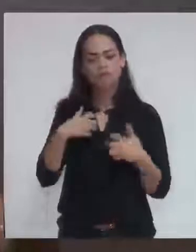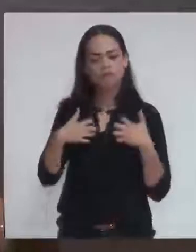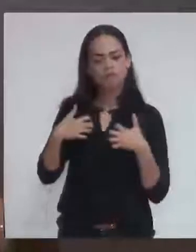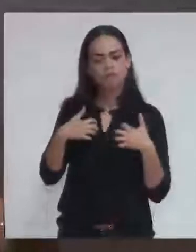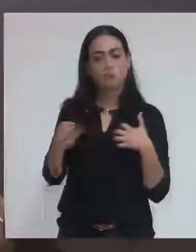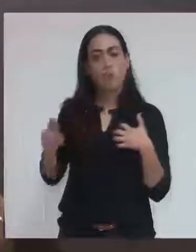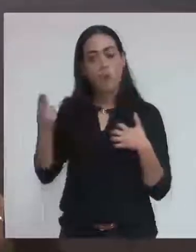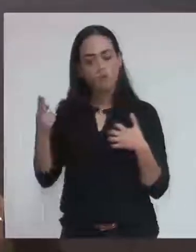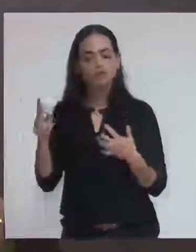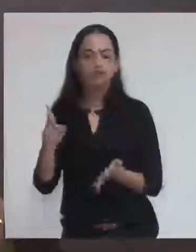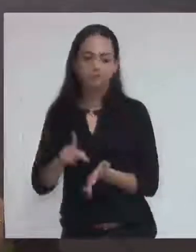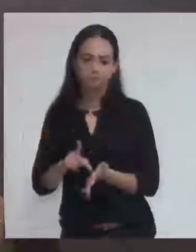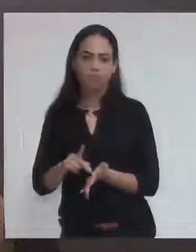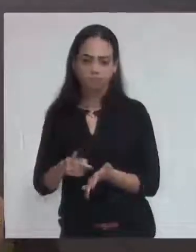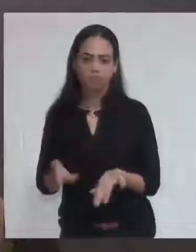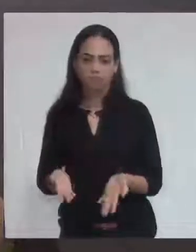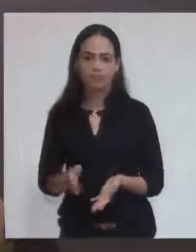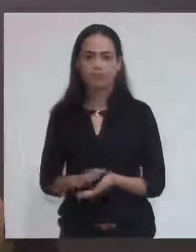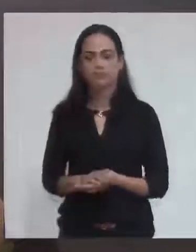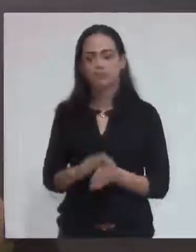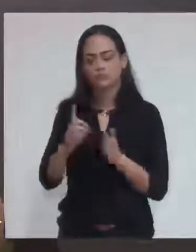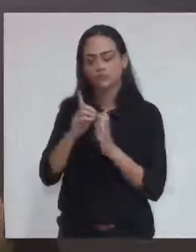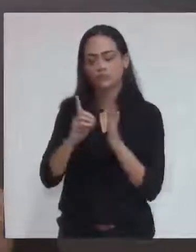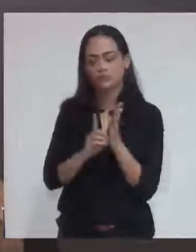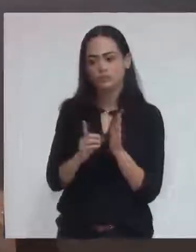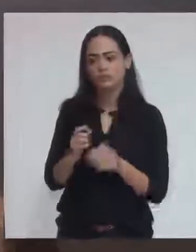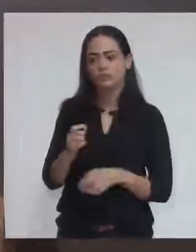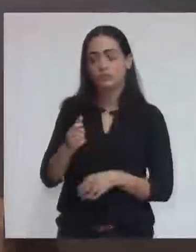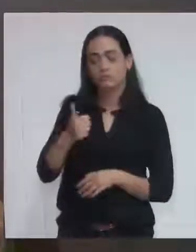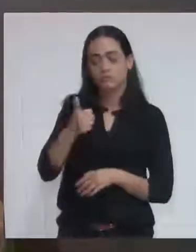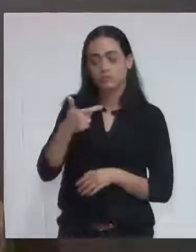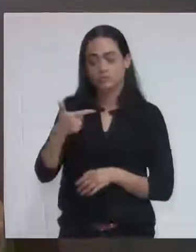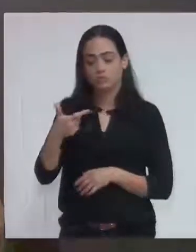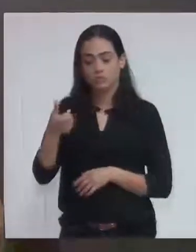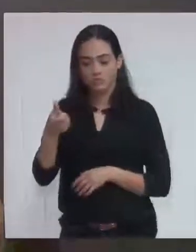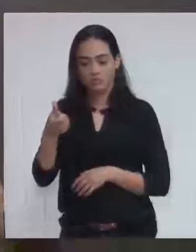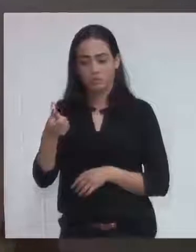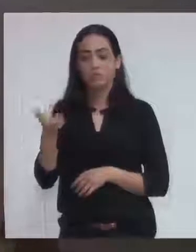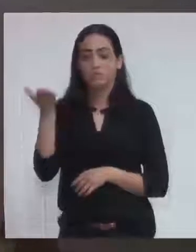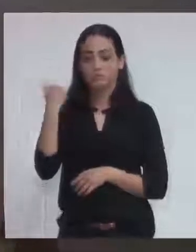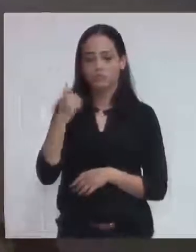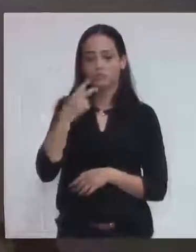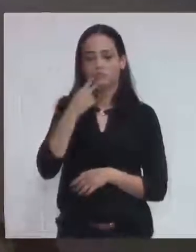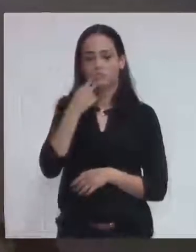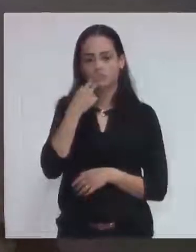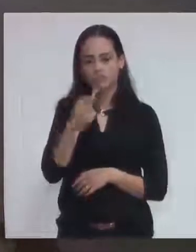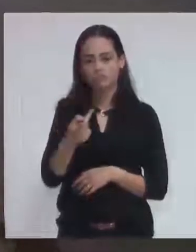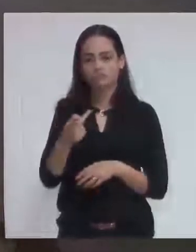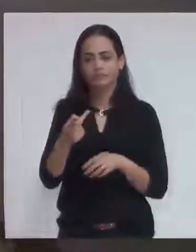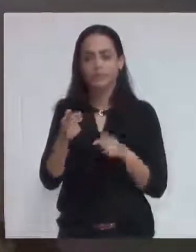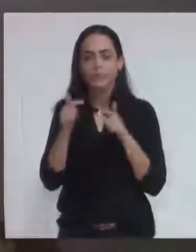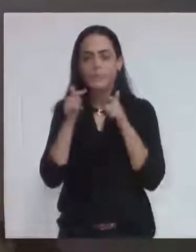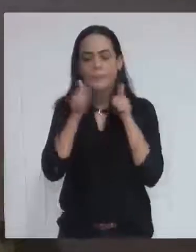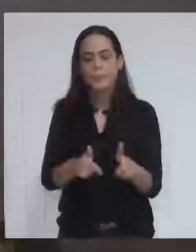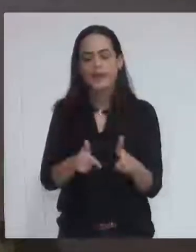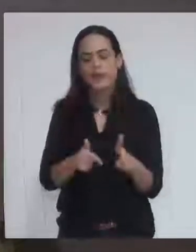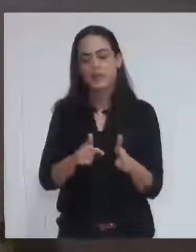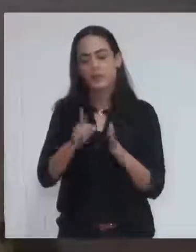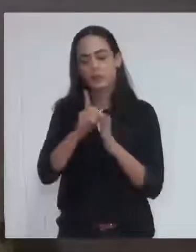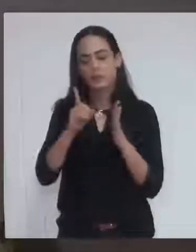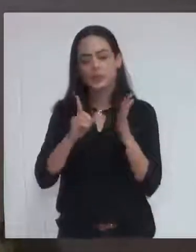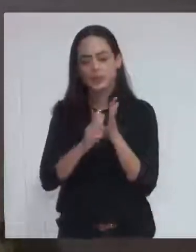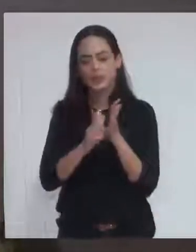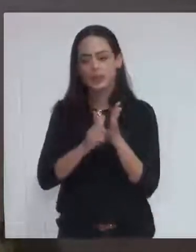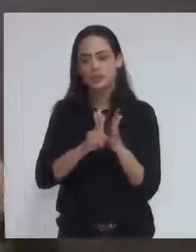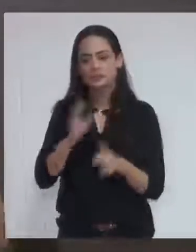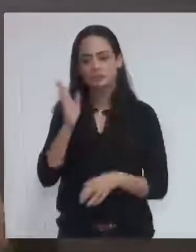verdade. E quando o decreto 162 foi chamado de decreto da maldade, é porque, infelizmente, esse apelido ele